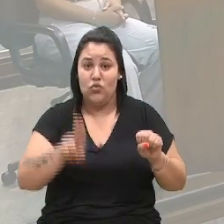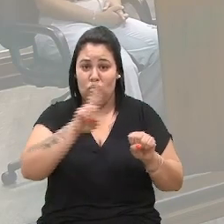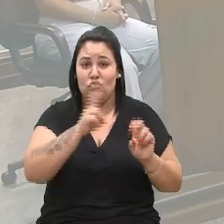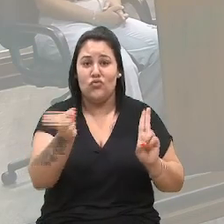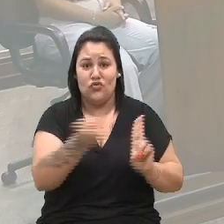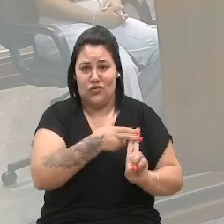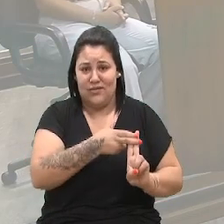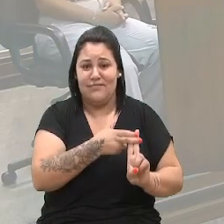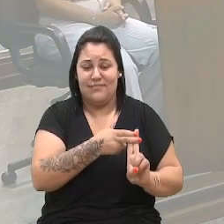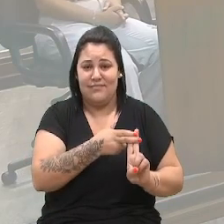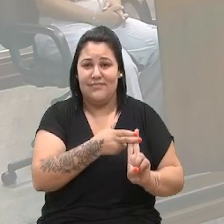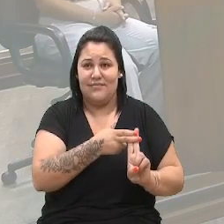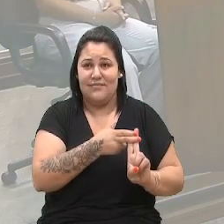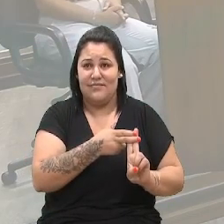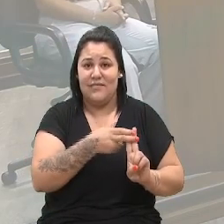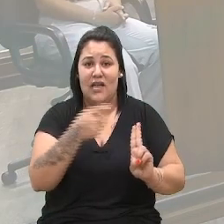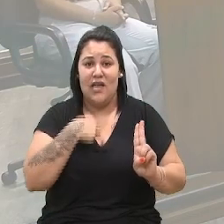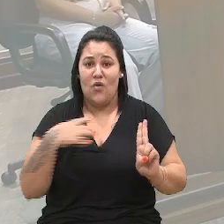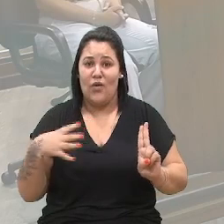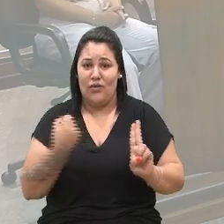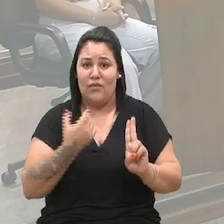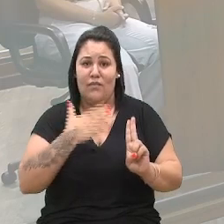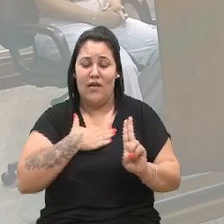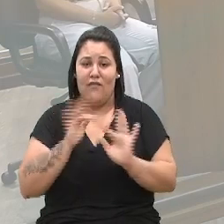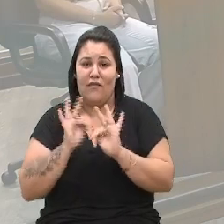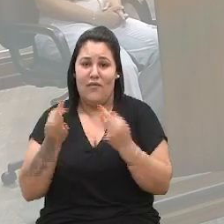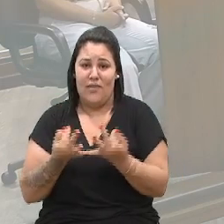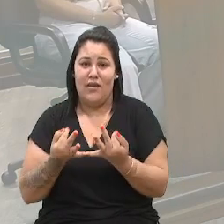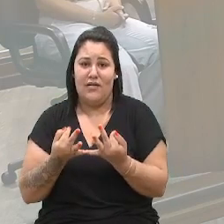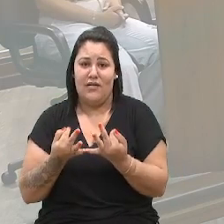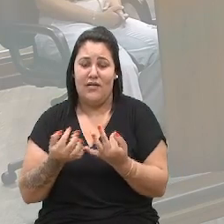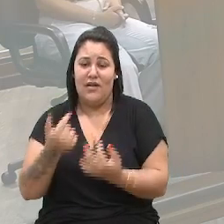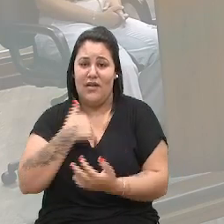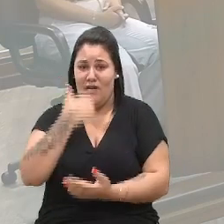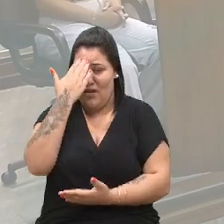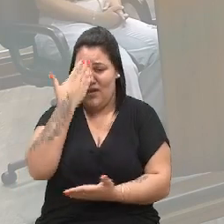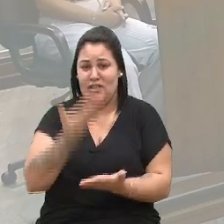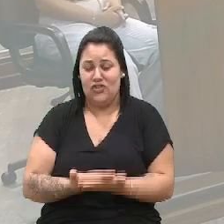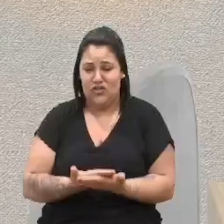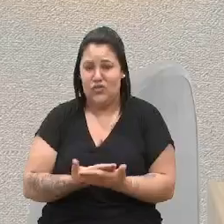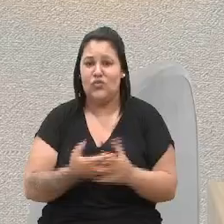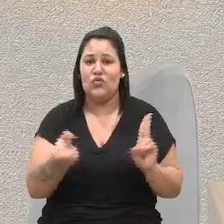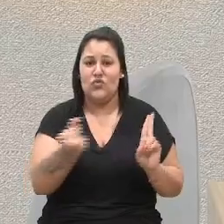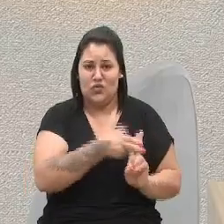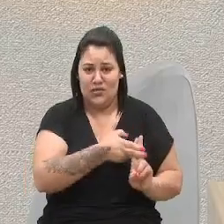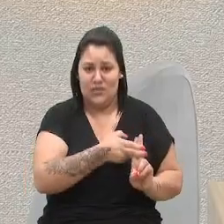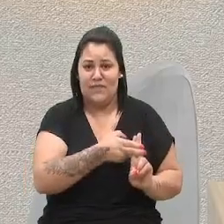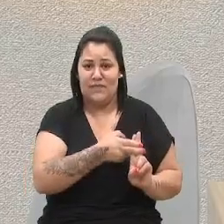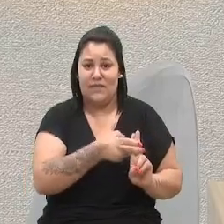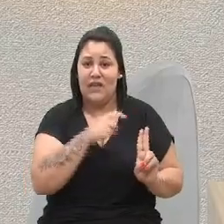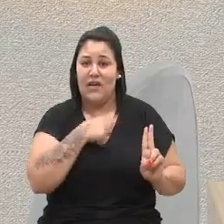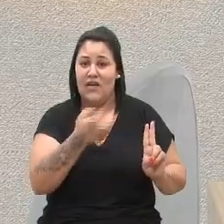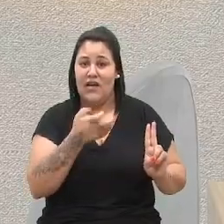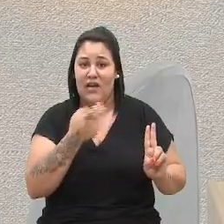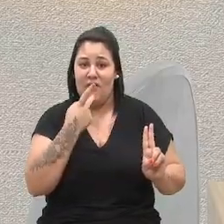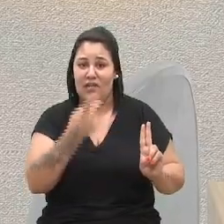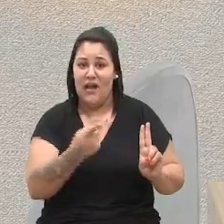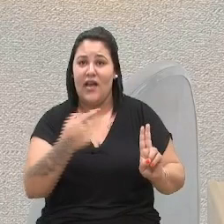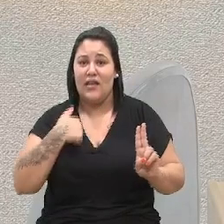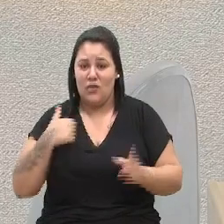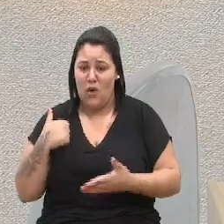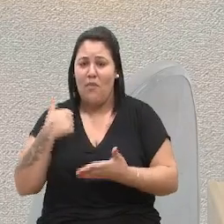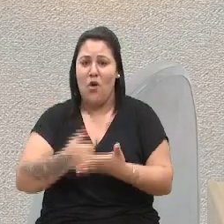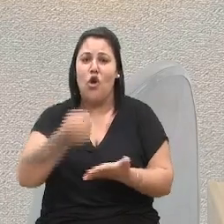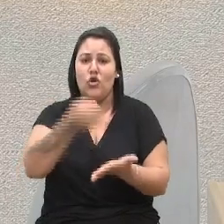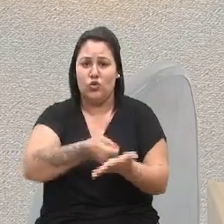SUS. Eu e toda a minha família. E eu acredito no Sistema Único de Saúde. Quero dizer que sou um lutador para